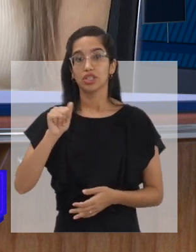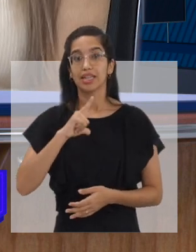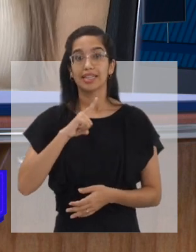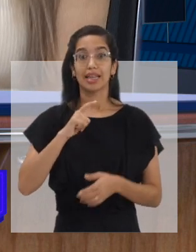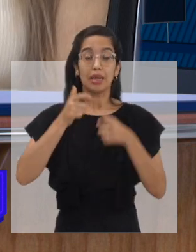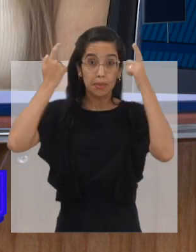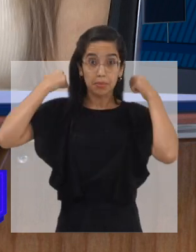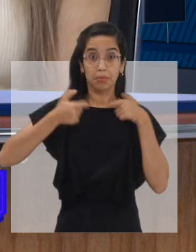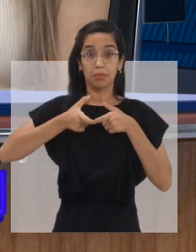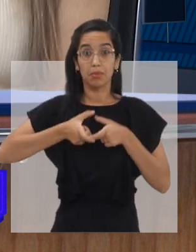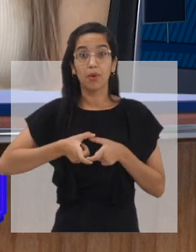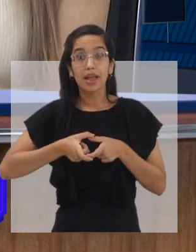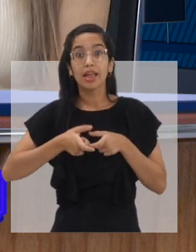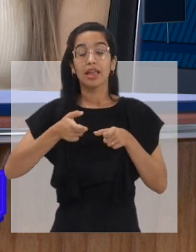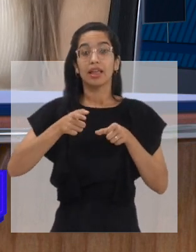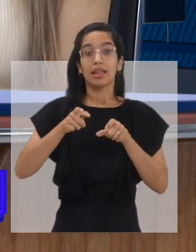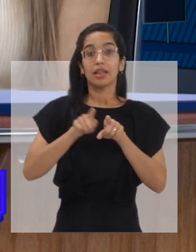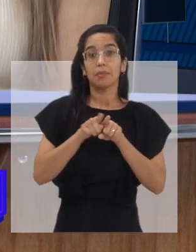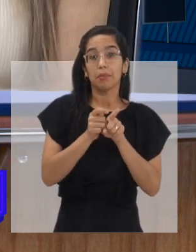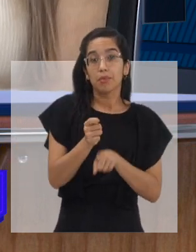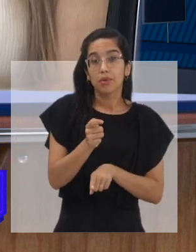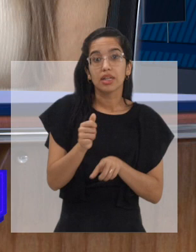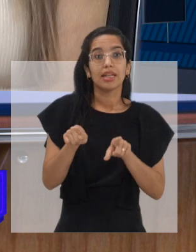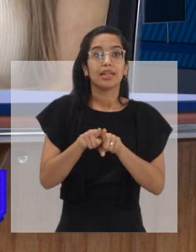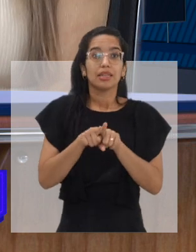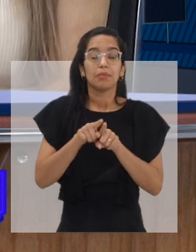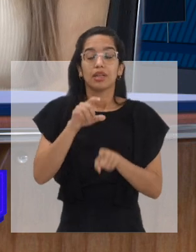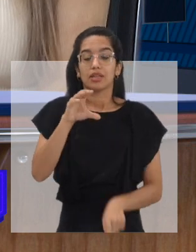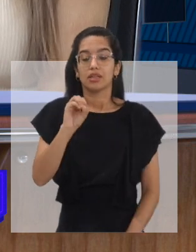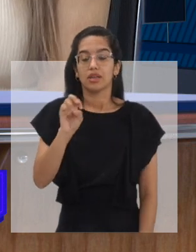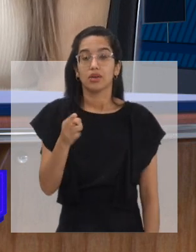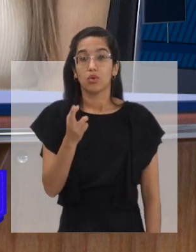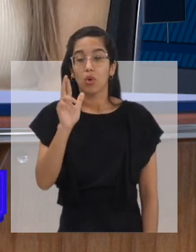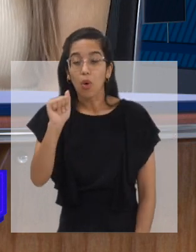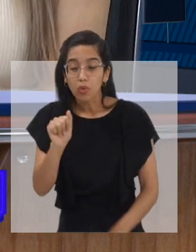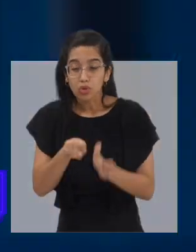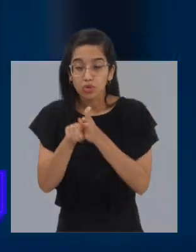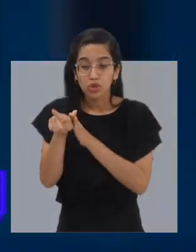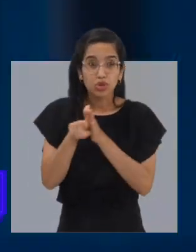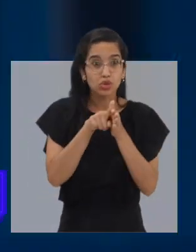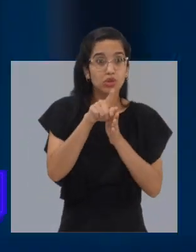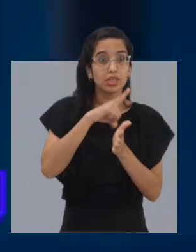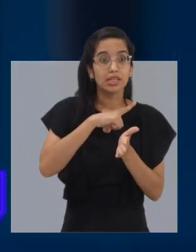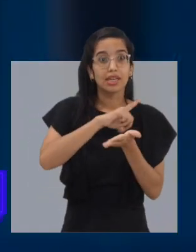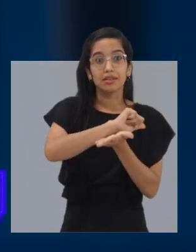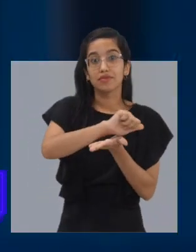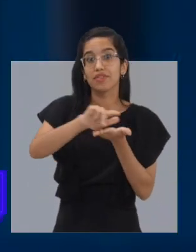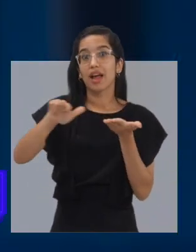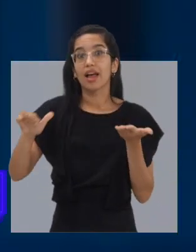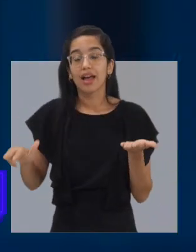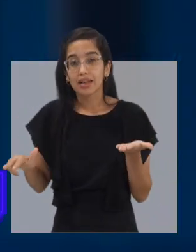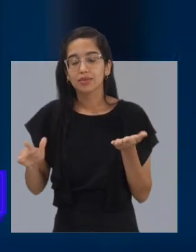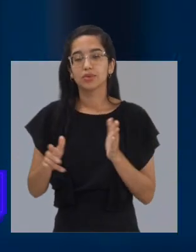medalhas, conquiliologia, que é o estudo das conchas dos moluscos. Nós temos uma variedade muito grande de